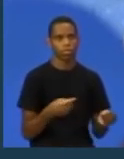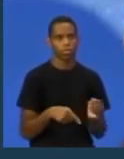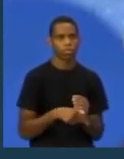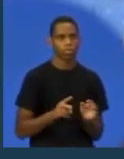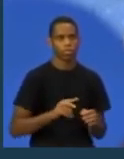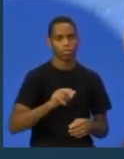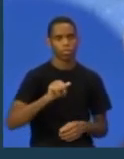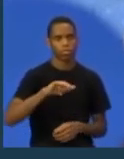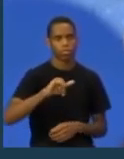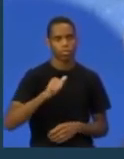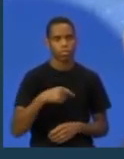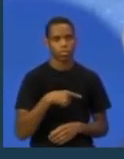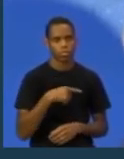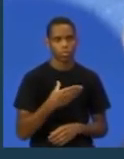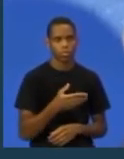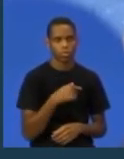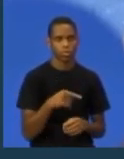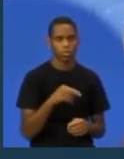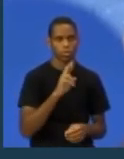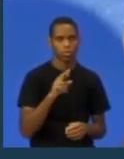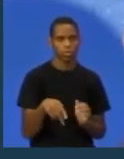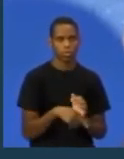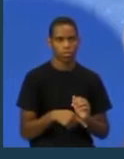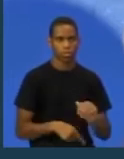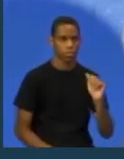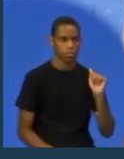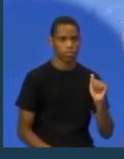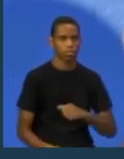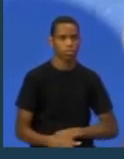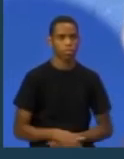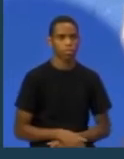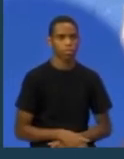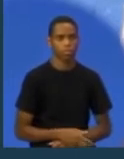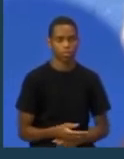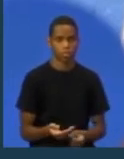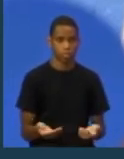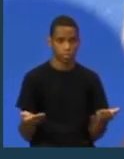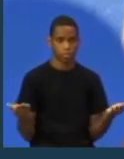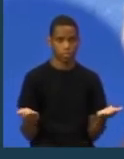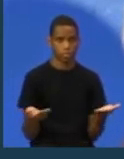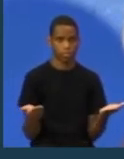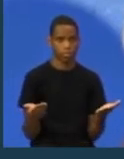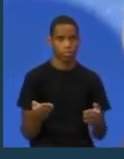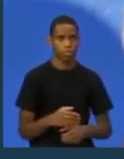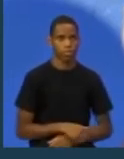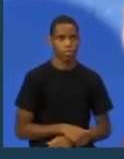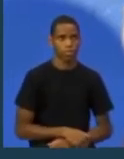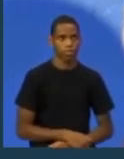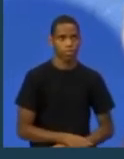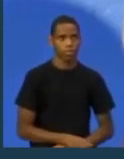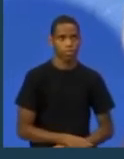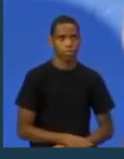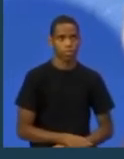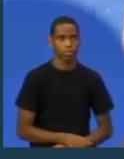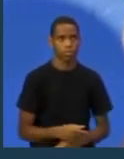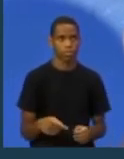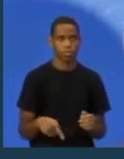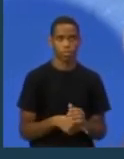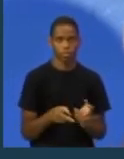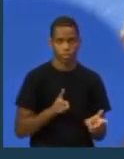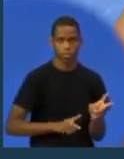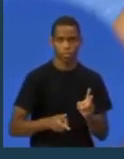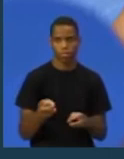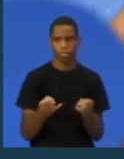e da variância que estava na alternativa A. Vamos agora ao nosso próximo